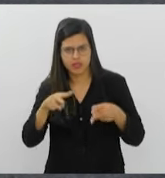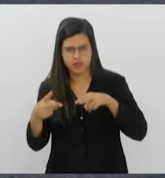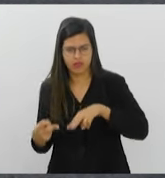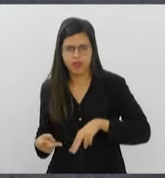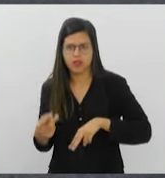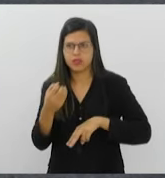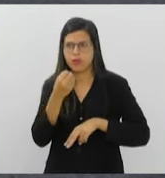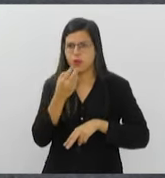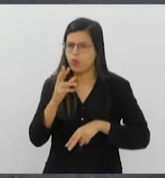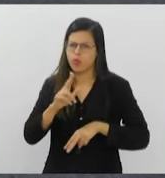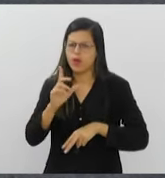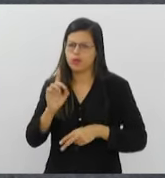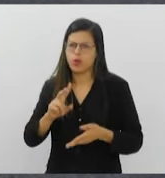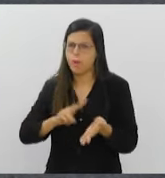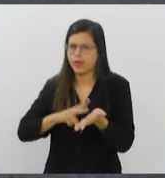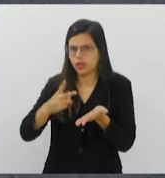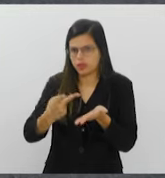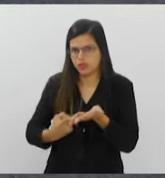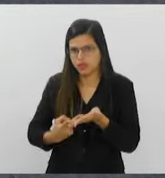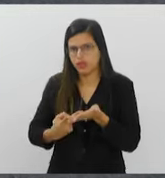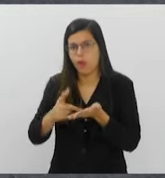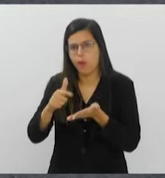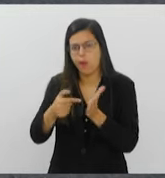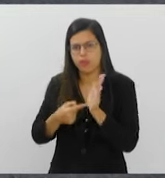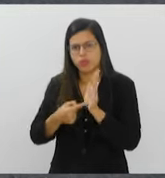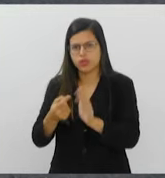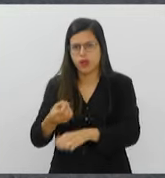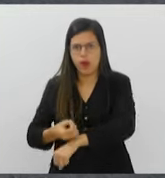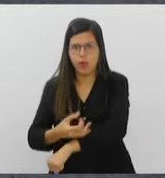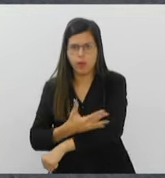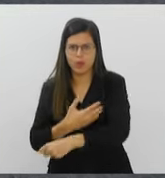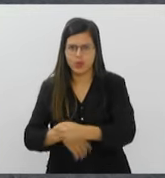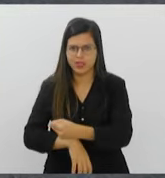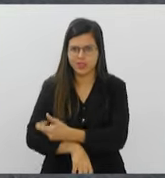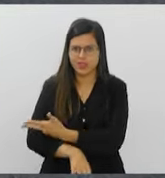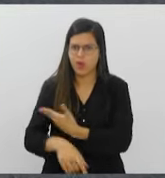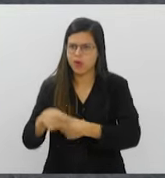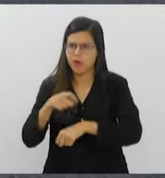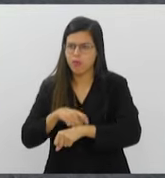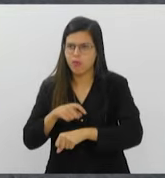uma tradução, é trazer emoção para aquele momento,